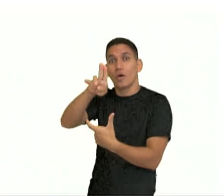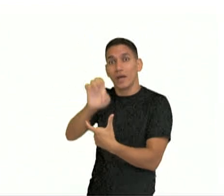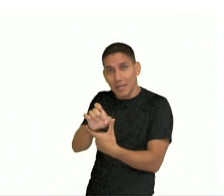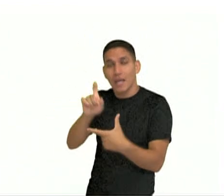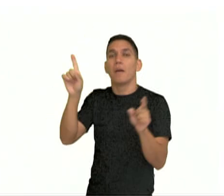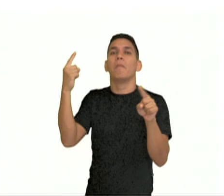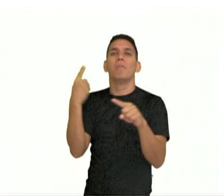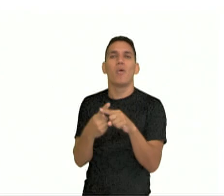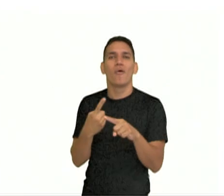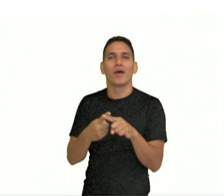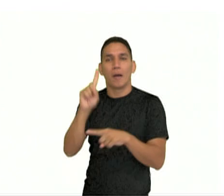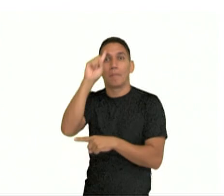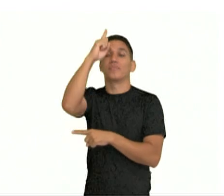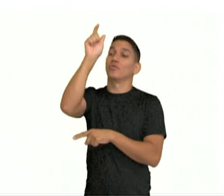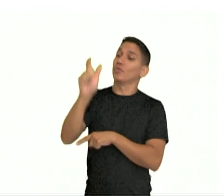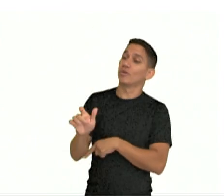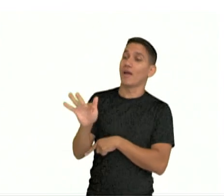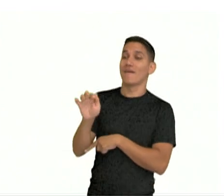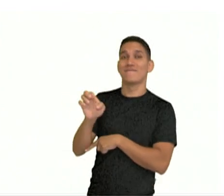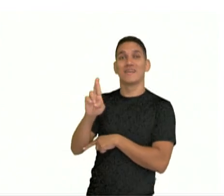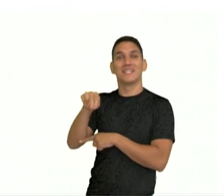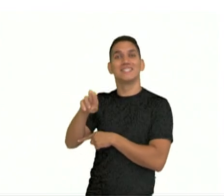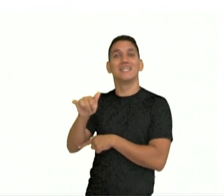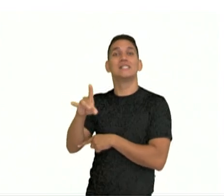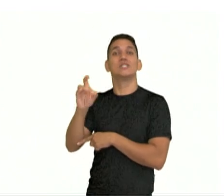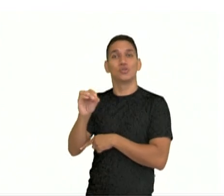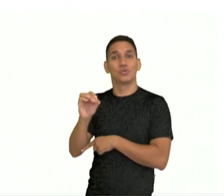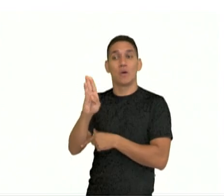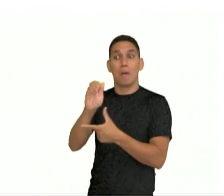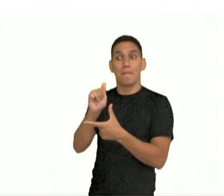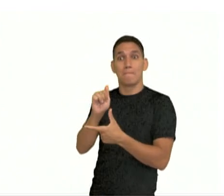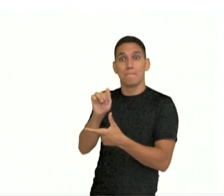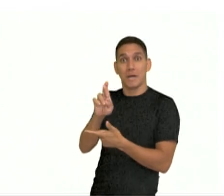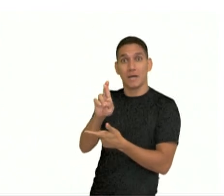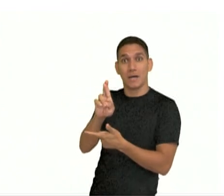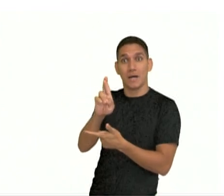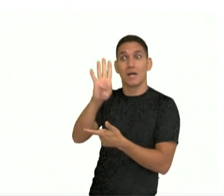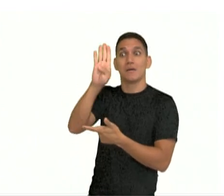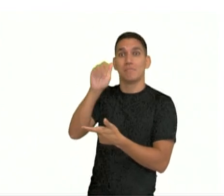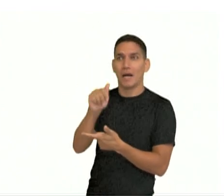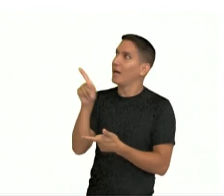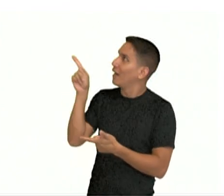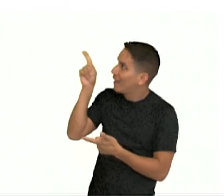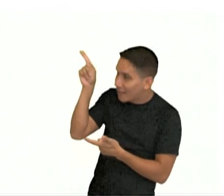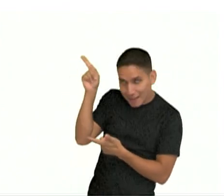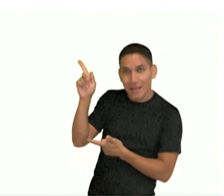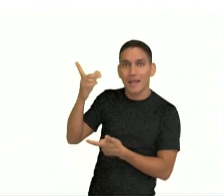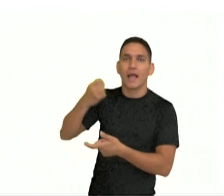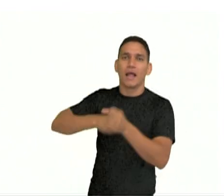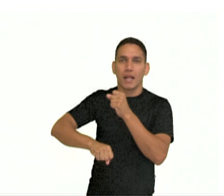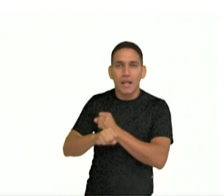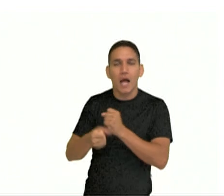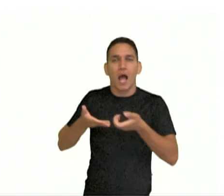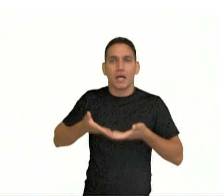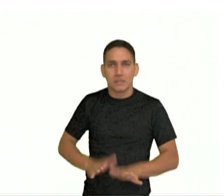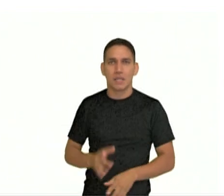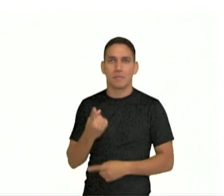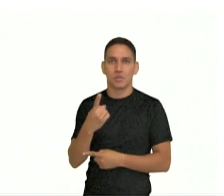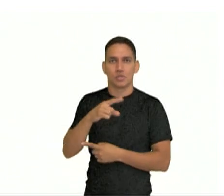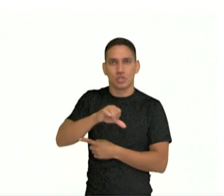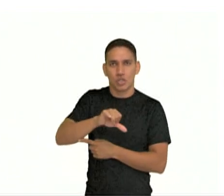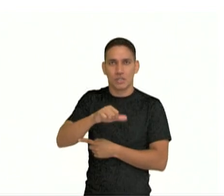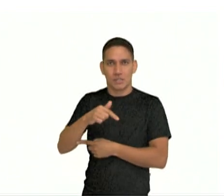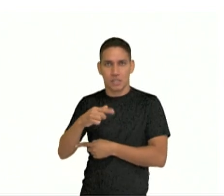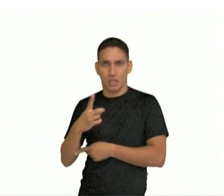Fernando barba Olha ele aí o Fernando barba nascido em 1971 faleceu este ano